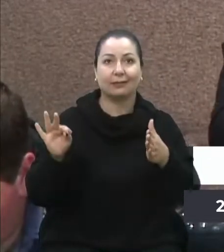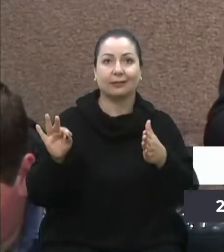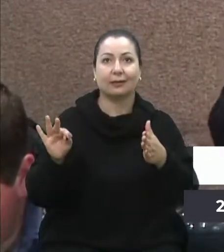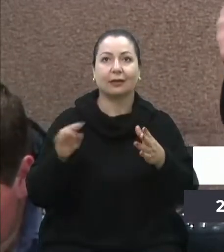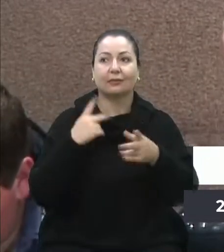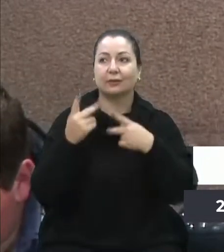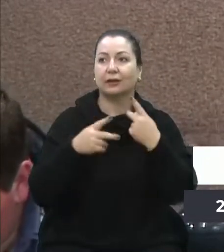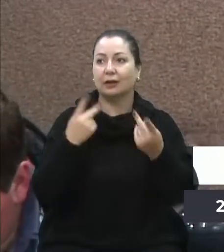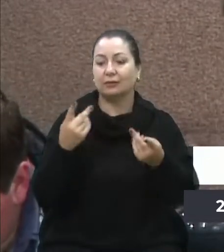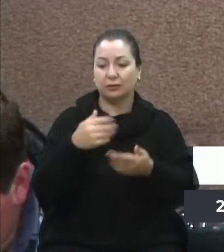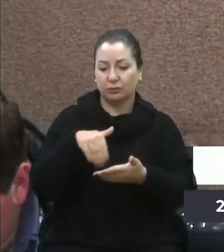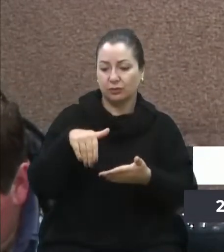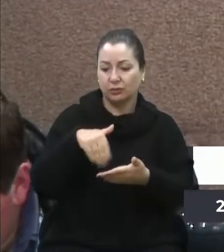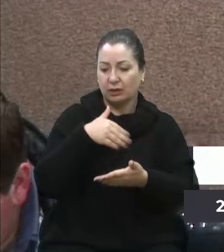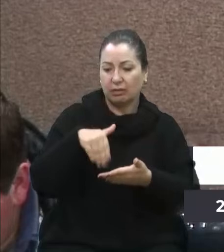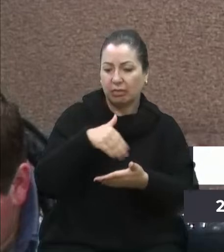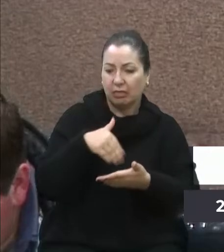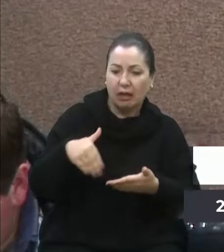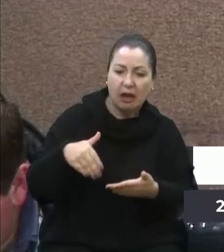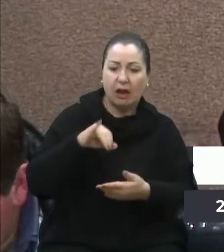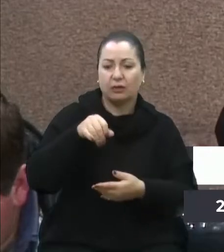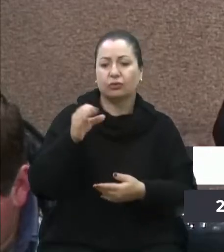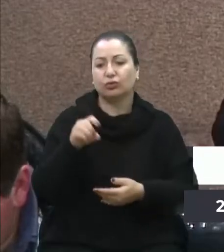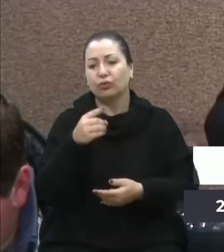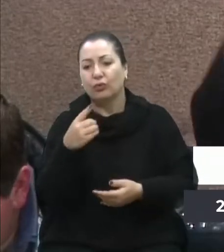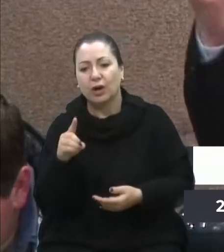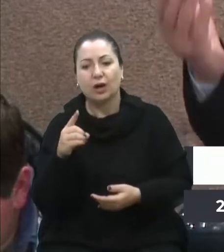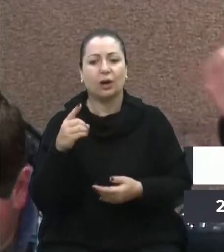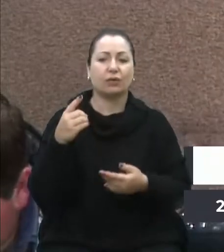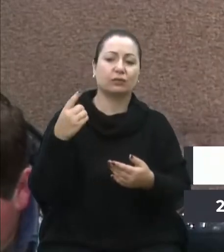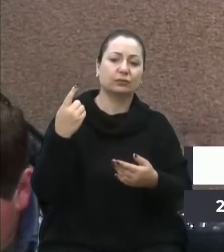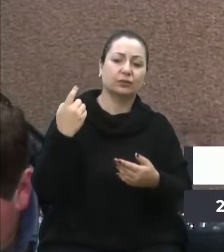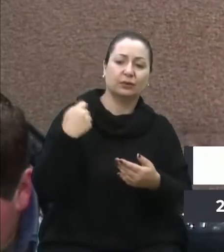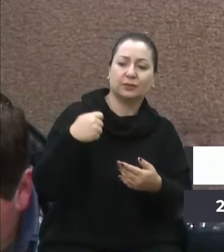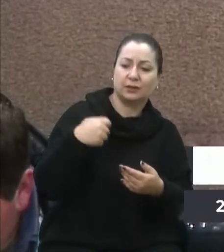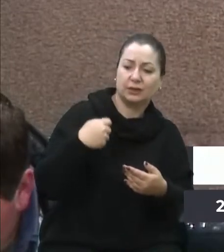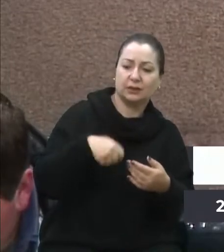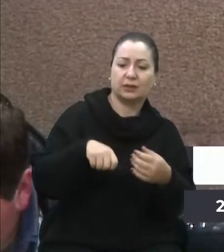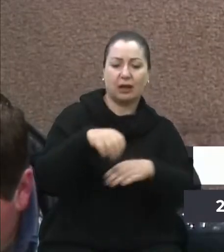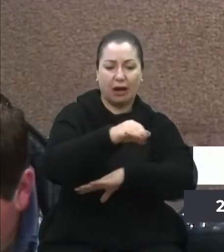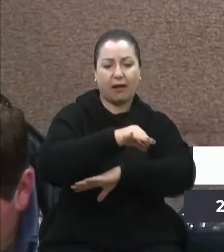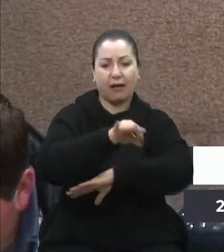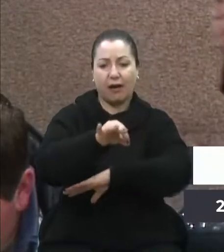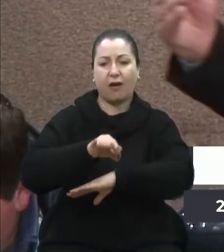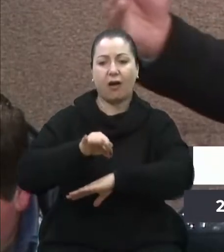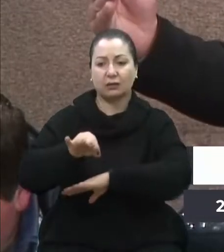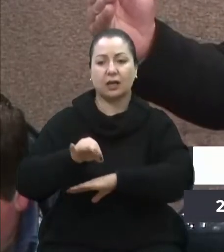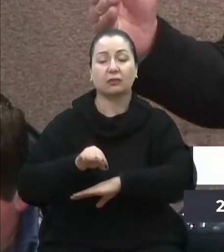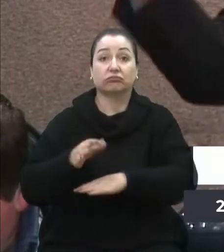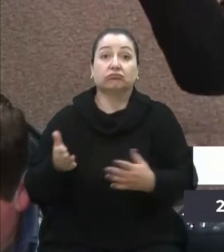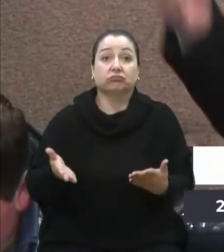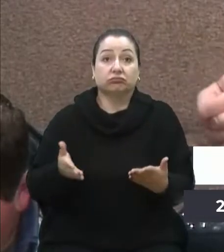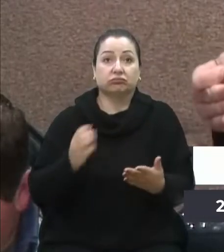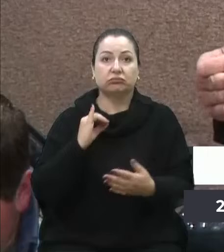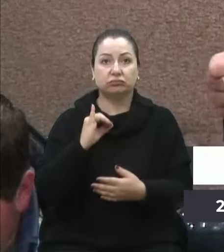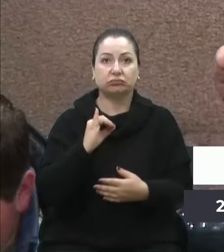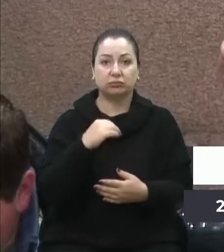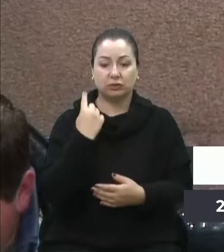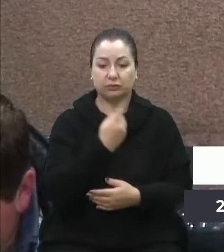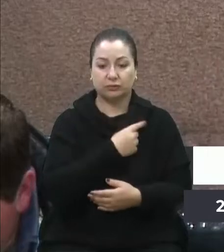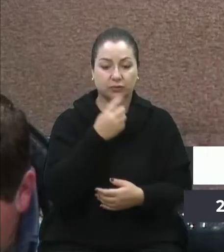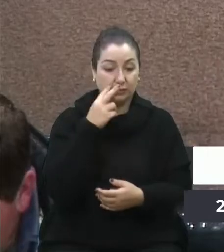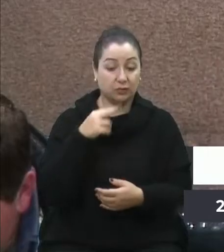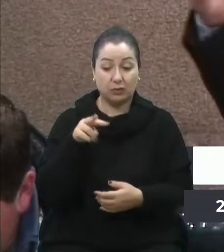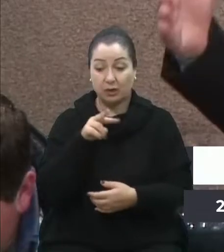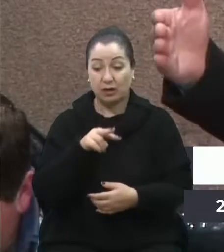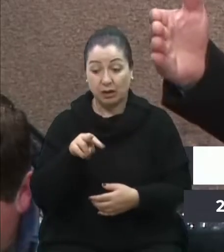falaram aqui do secretário. O secretário João Eis, então, teria que ser arquiteto. Se a gente fosse olhar por uma linha correta,